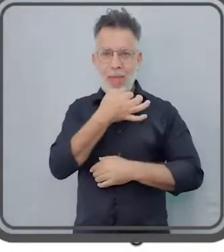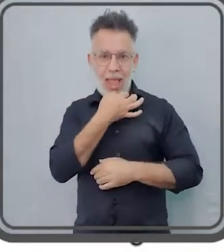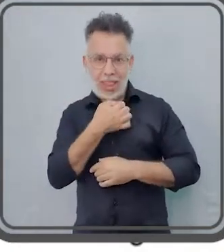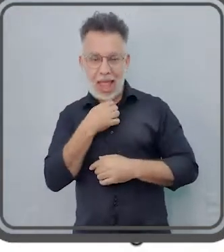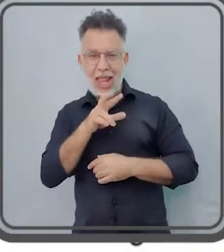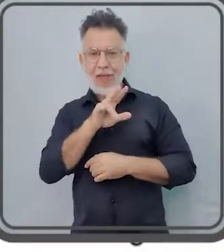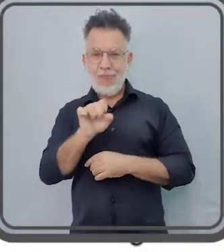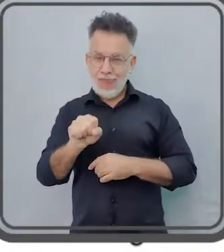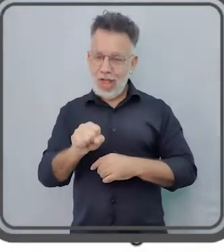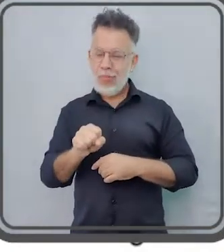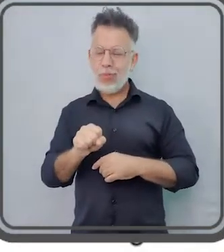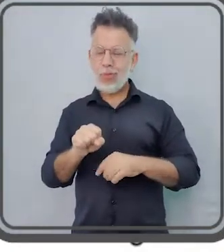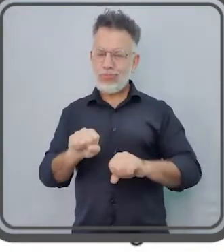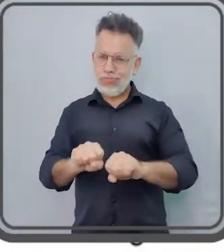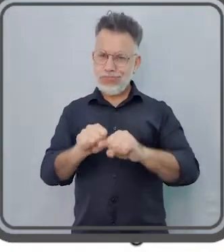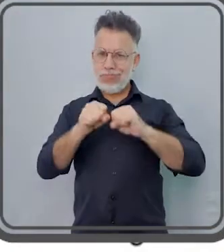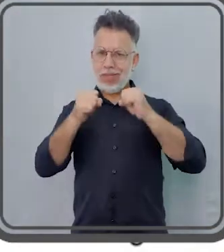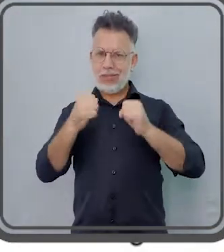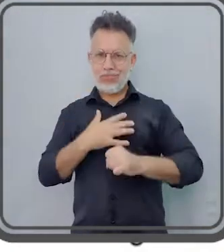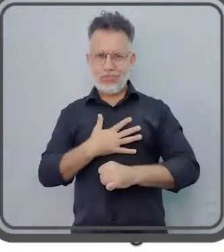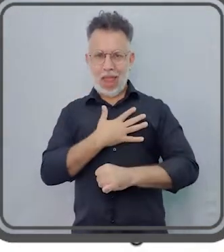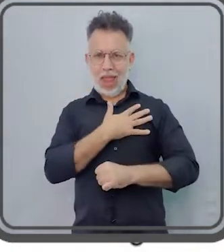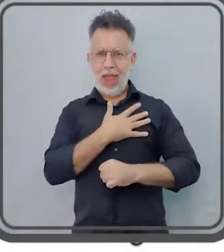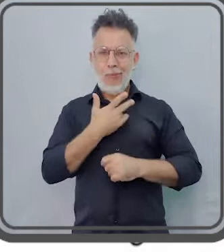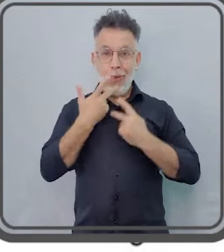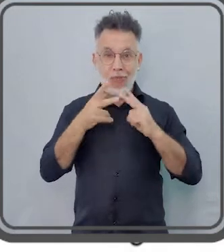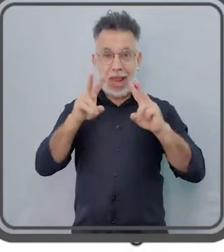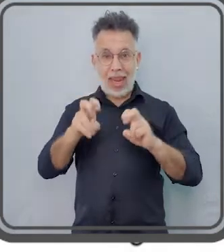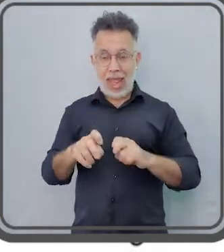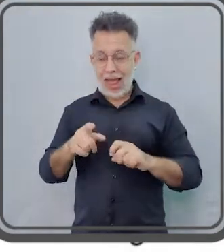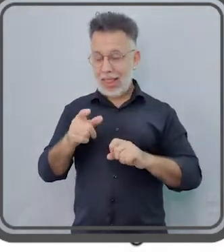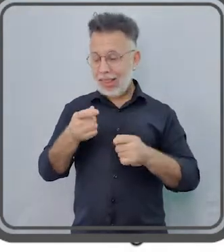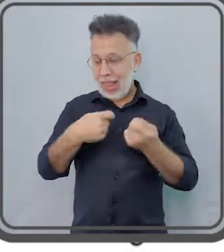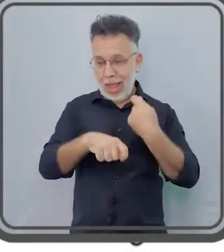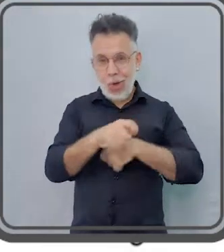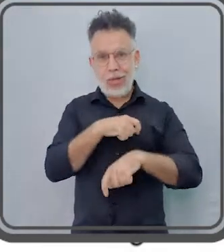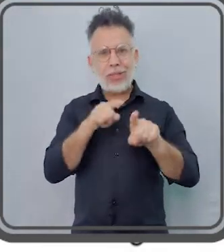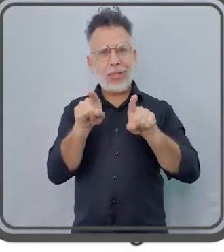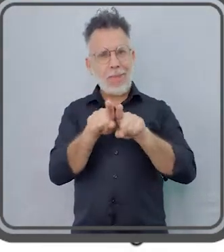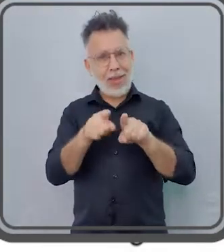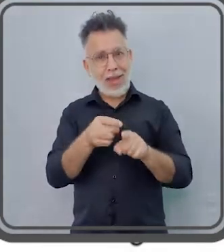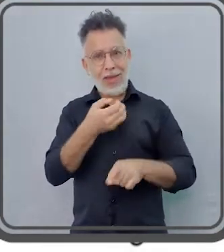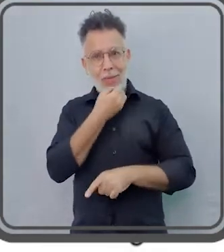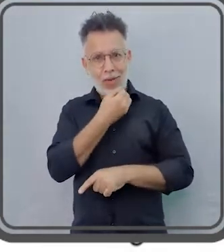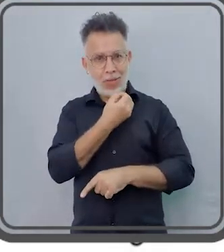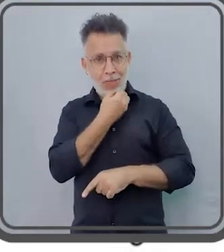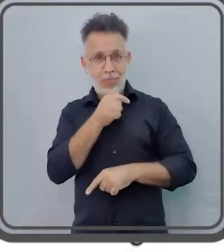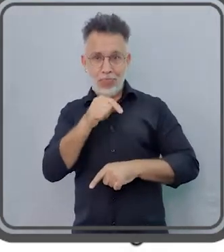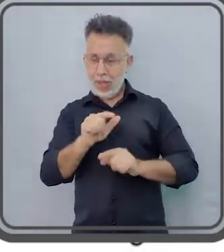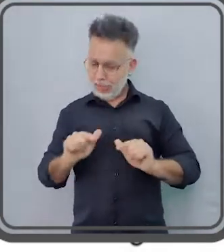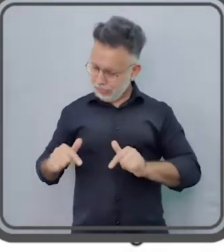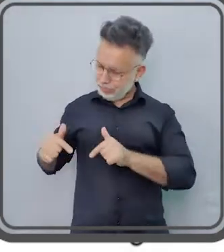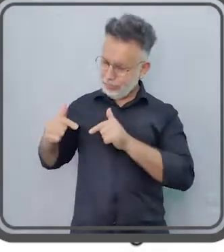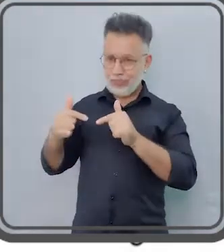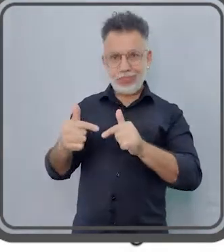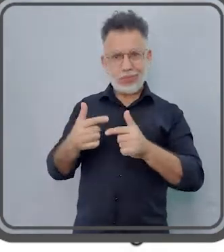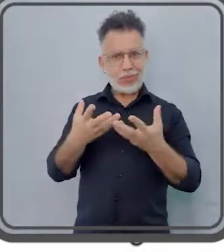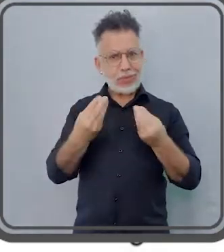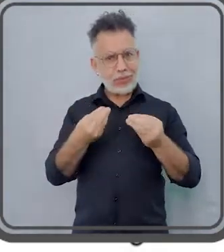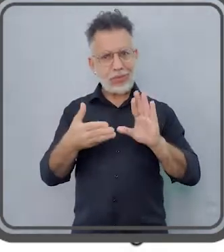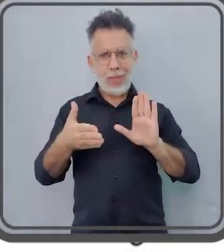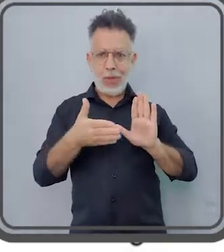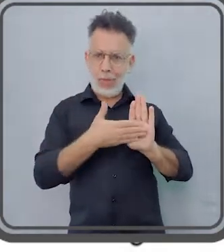comentários. Vamos romper tabu, vamos falar de negócios, de oportunidades e dessa jornada cheia de propósito e